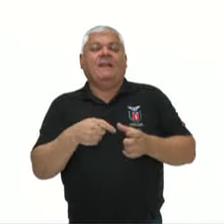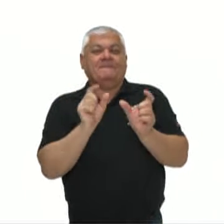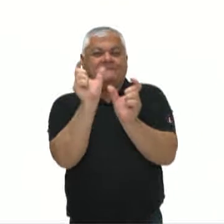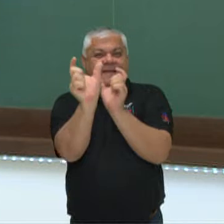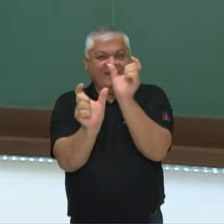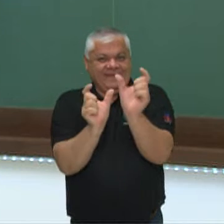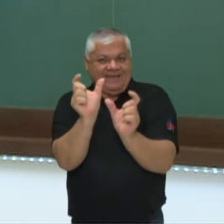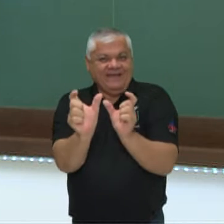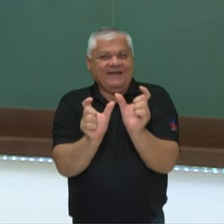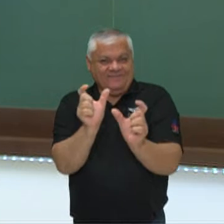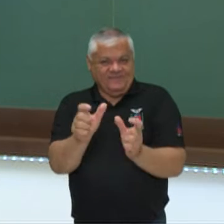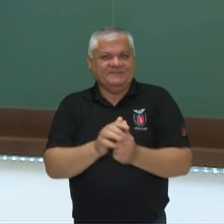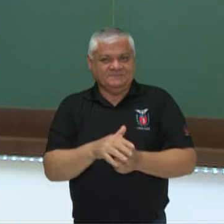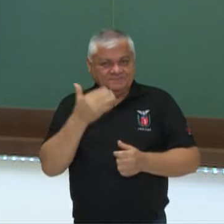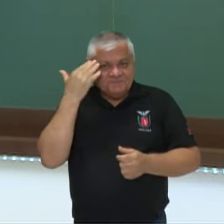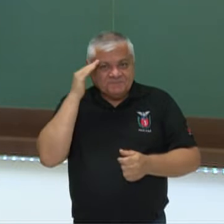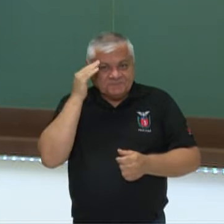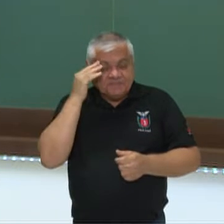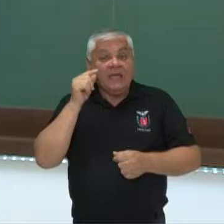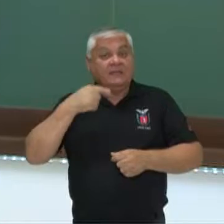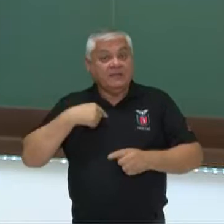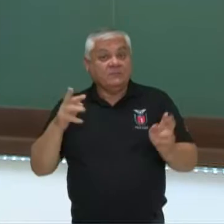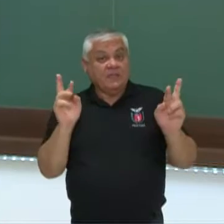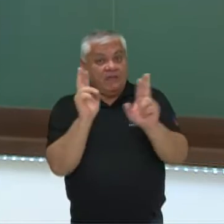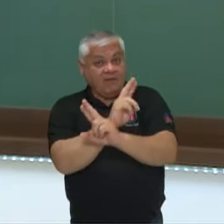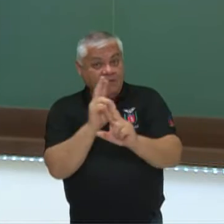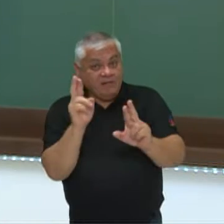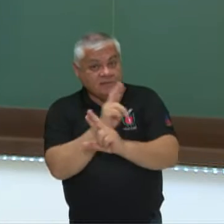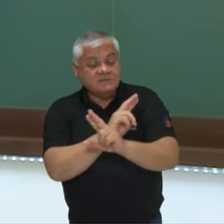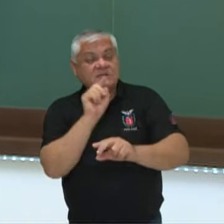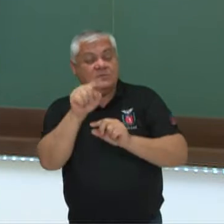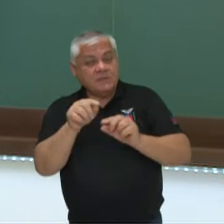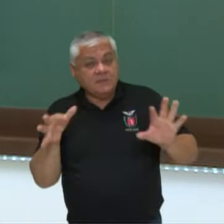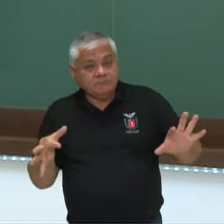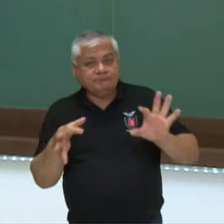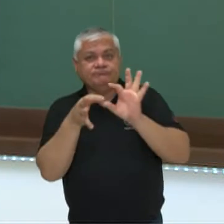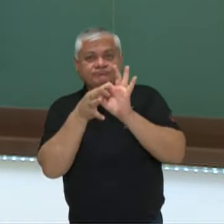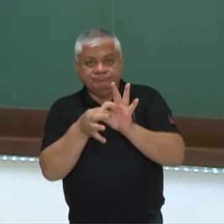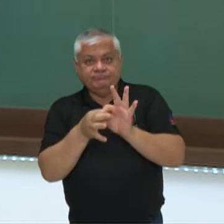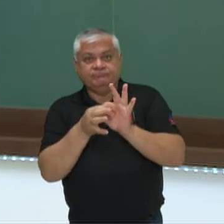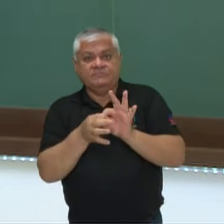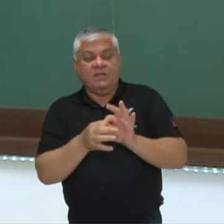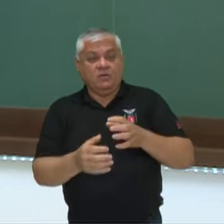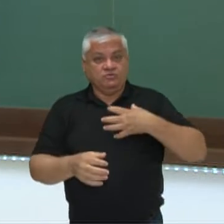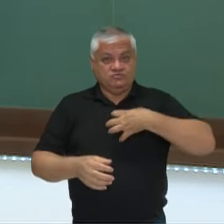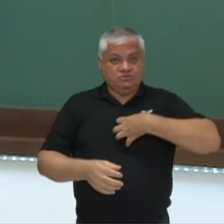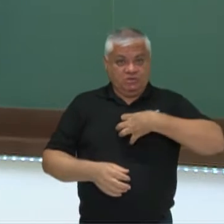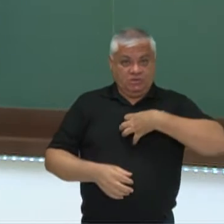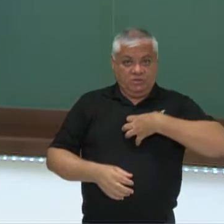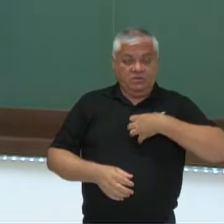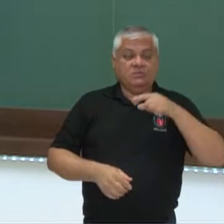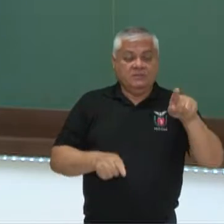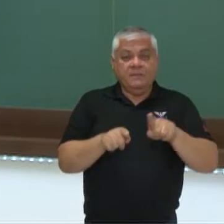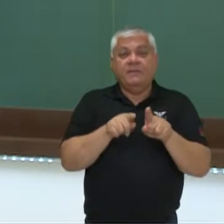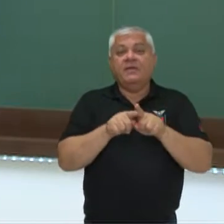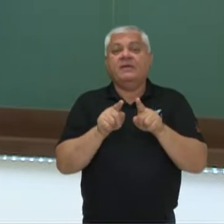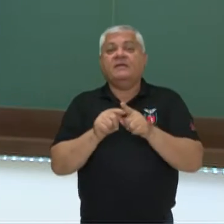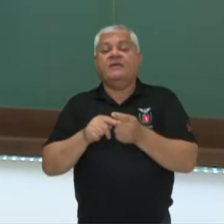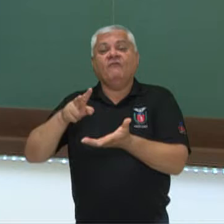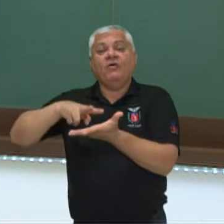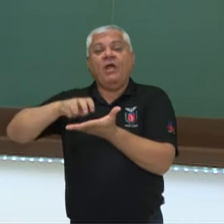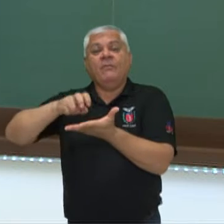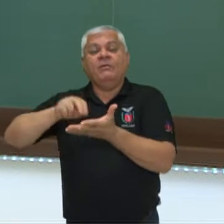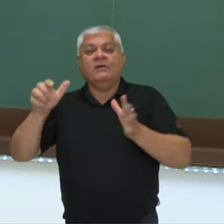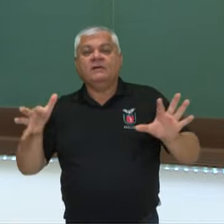vocábulos, né? Observem que há uma relação íntima entre a forma e o conteúdo, que são indissociáveis,